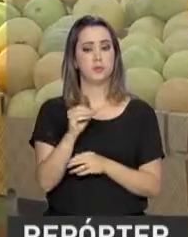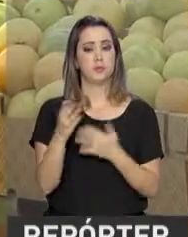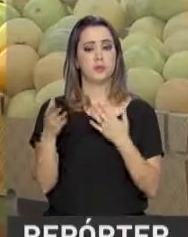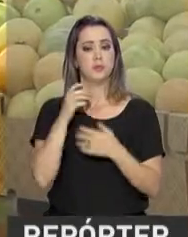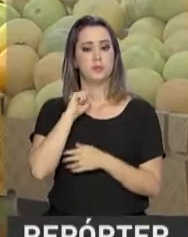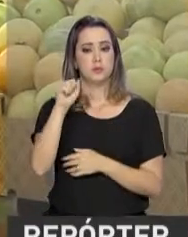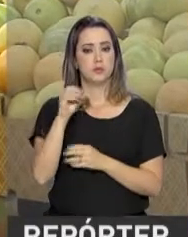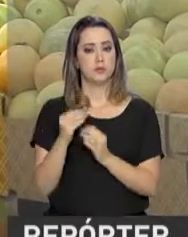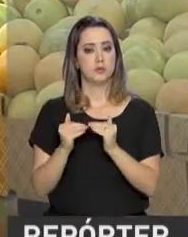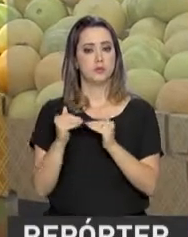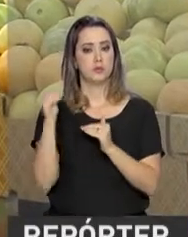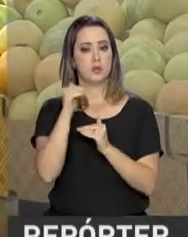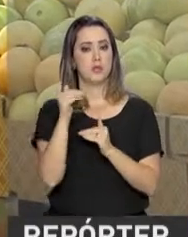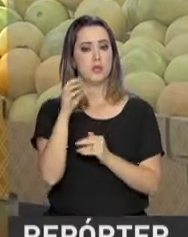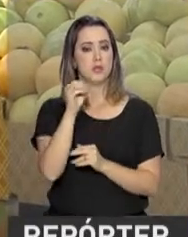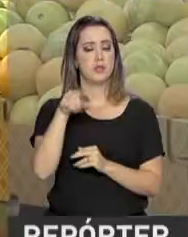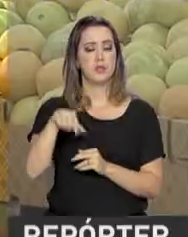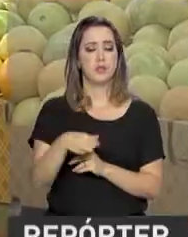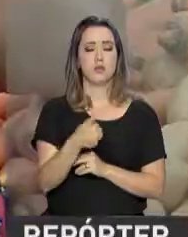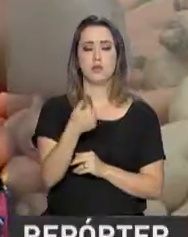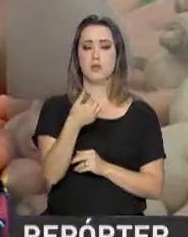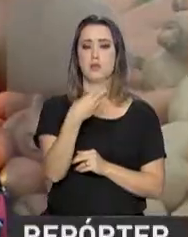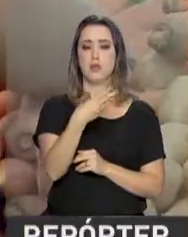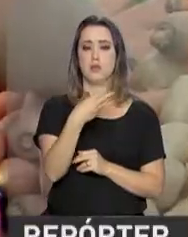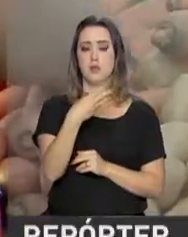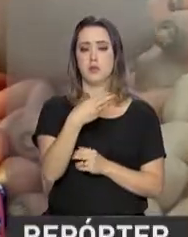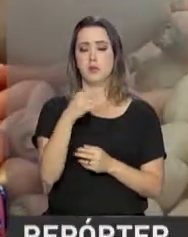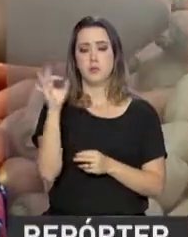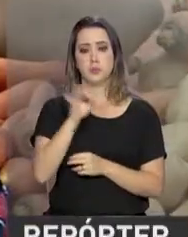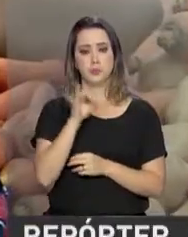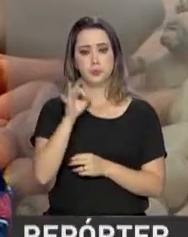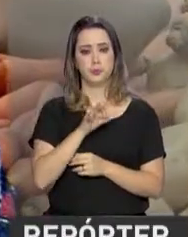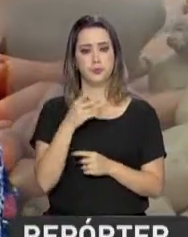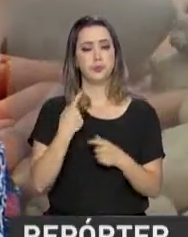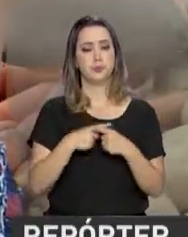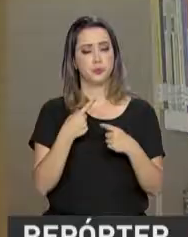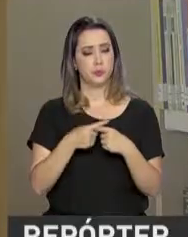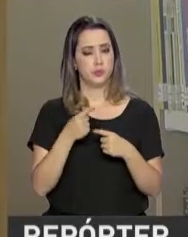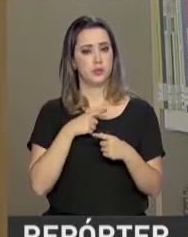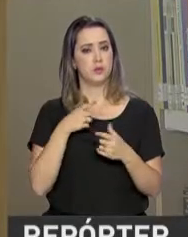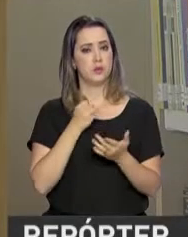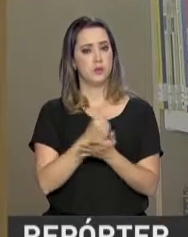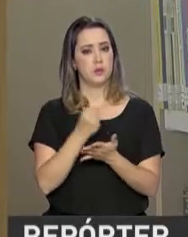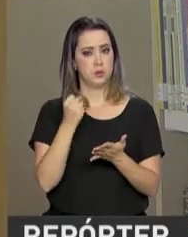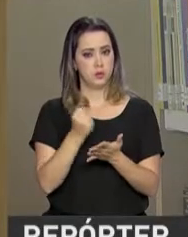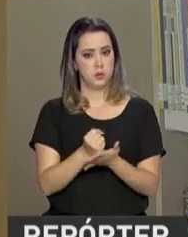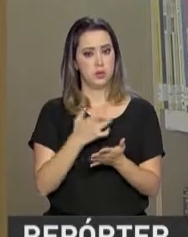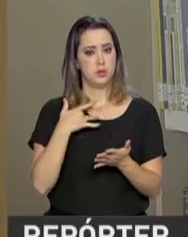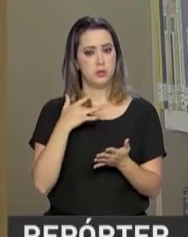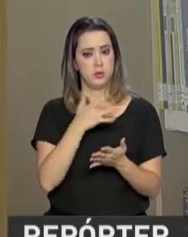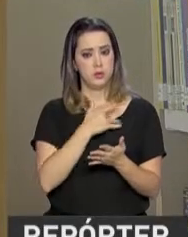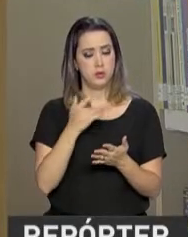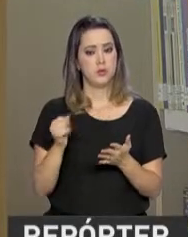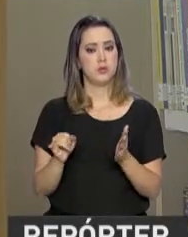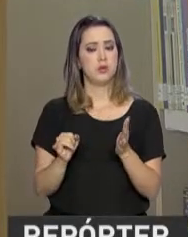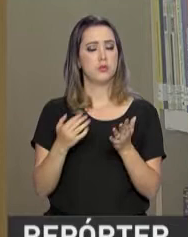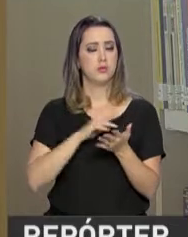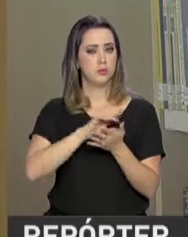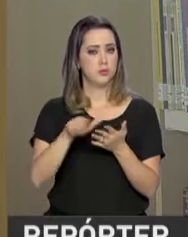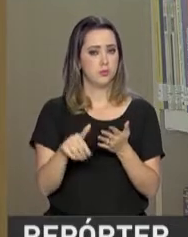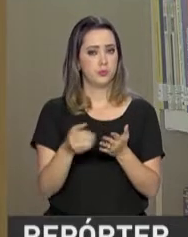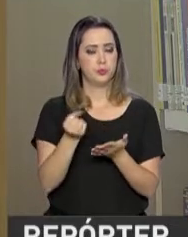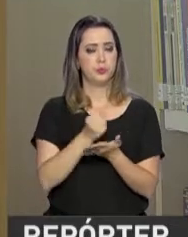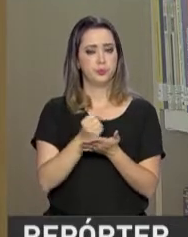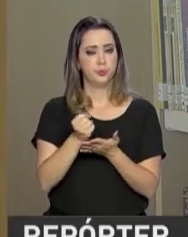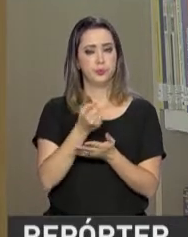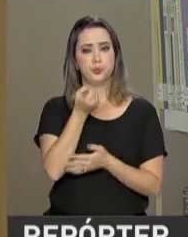0,13 ponto percentual, puxada pelo preço de medicamentos e planos de saúde. É claro que quando a gente fala em inflação, né,